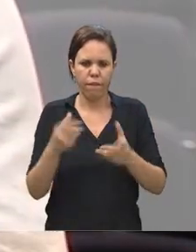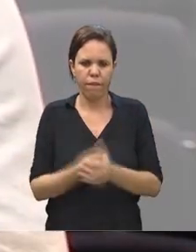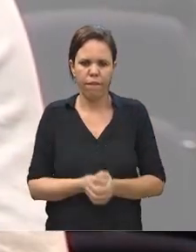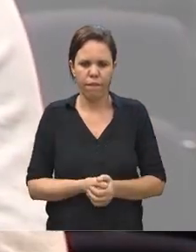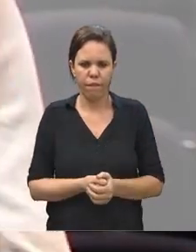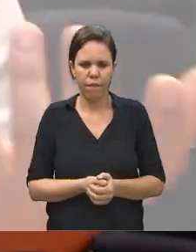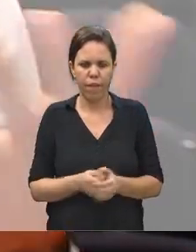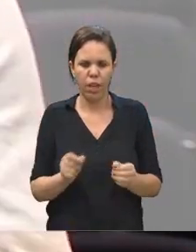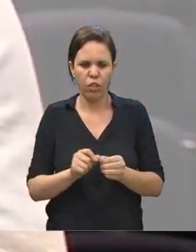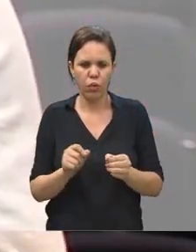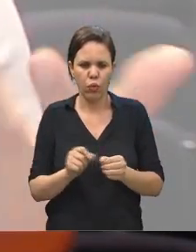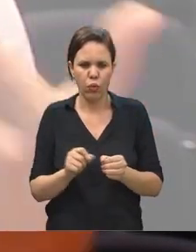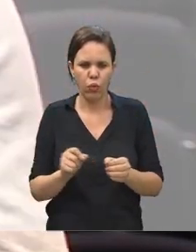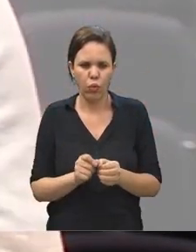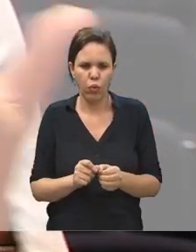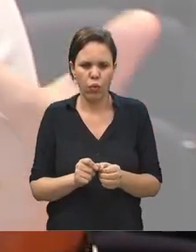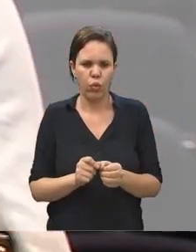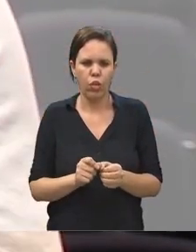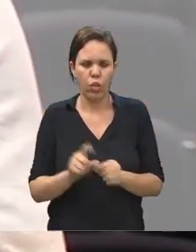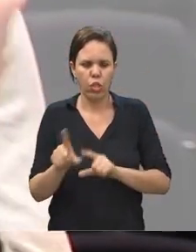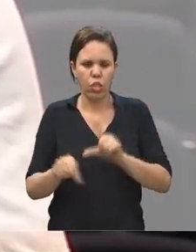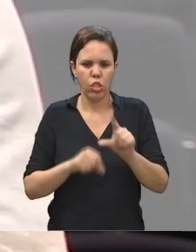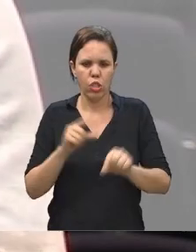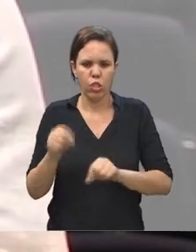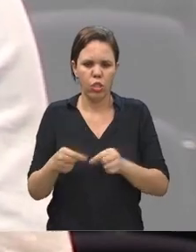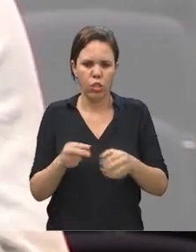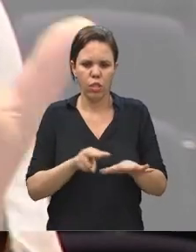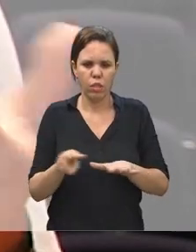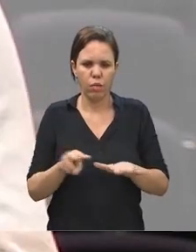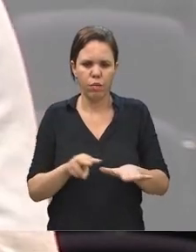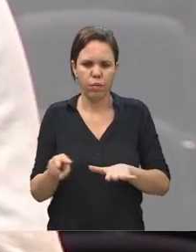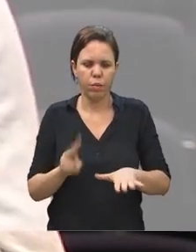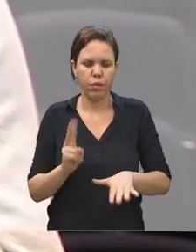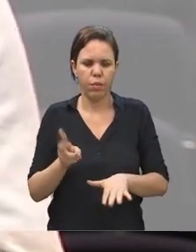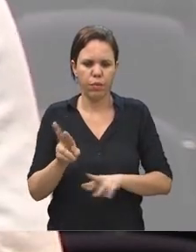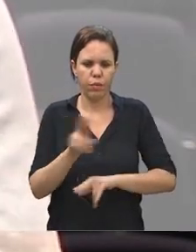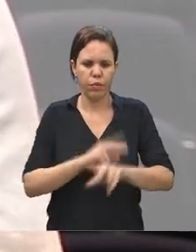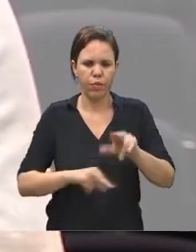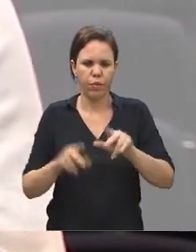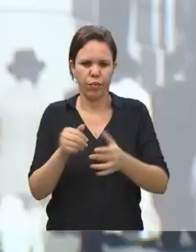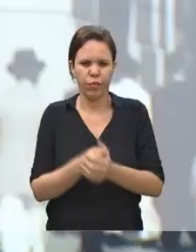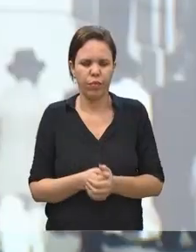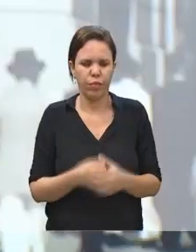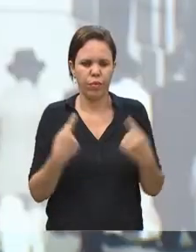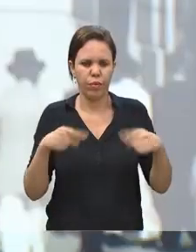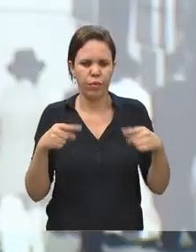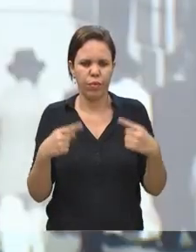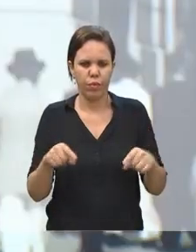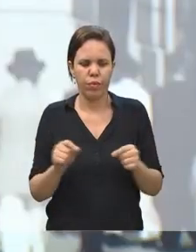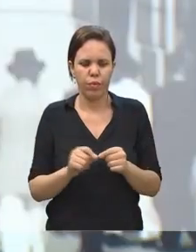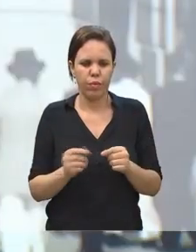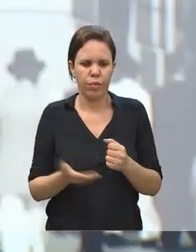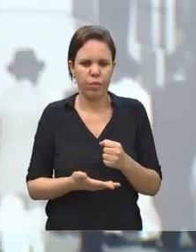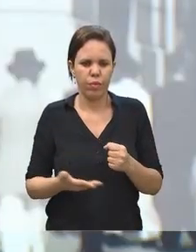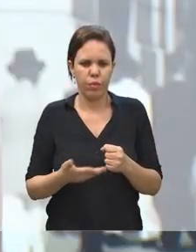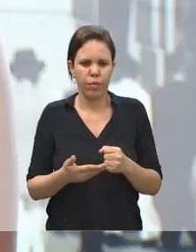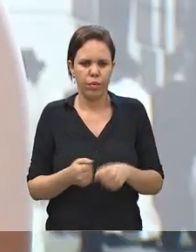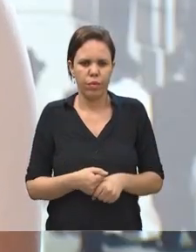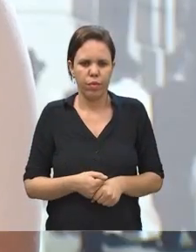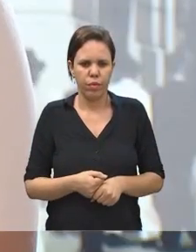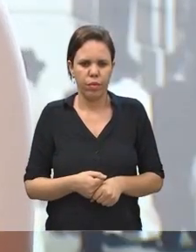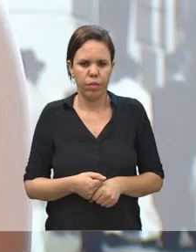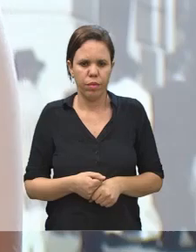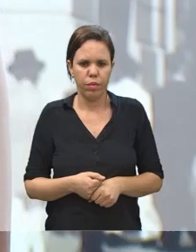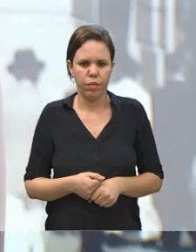a gente faz nossos menus semanais, sempre diferentes. O músico arquivista, basicamente, ele